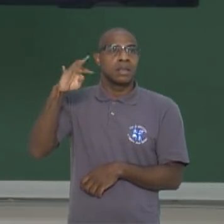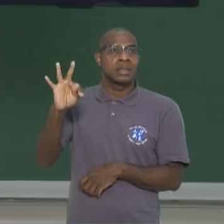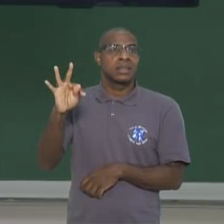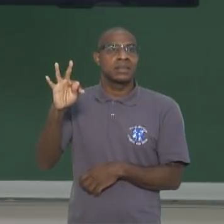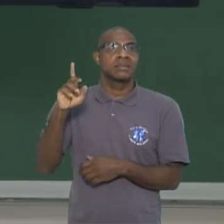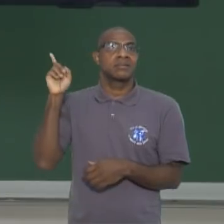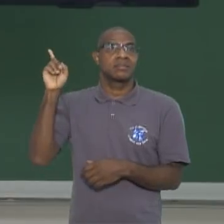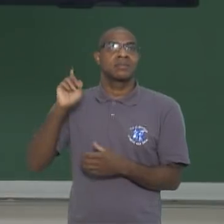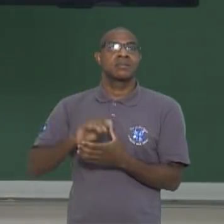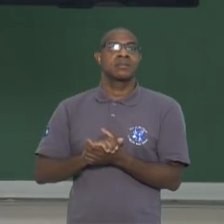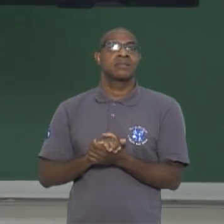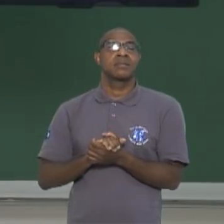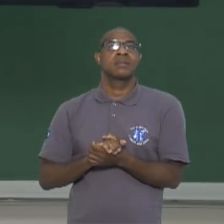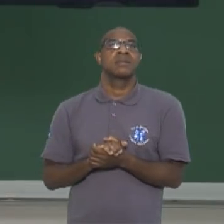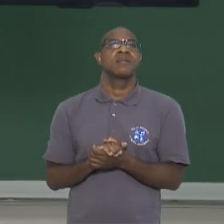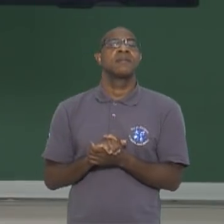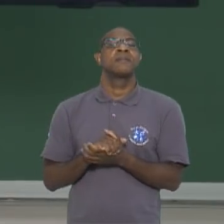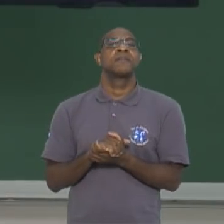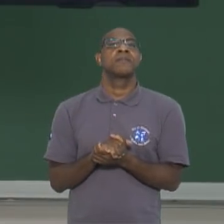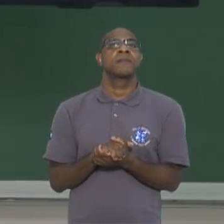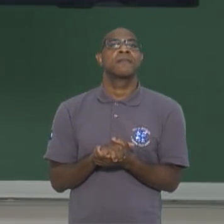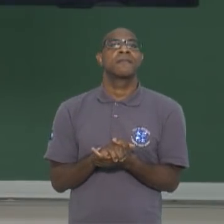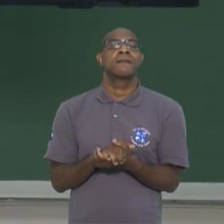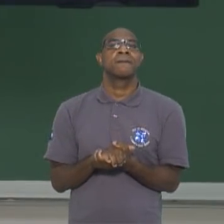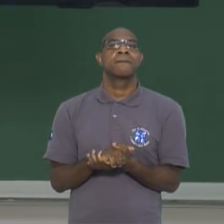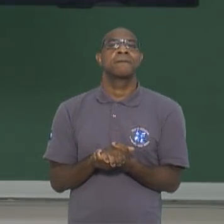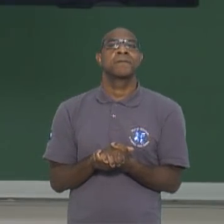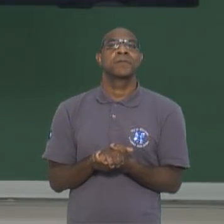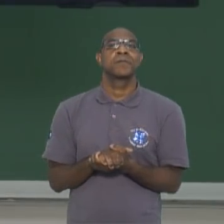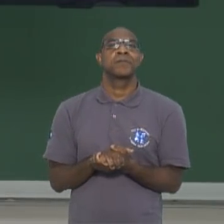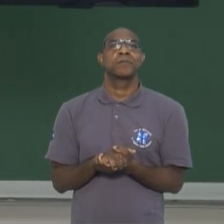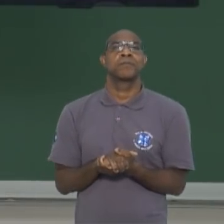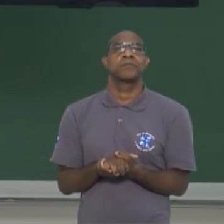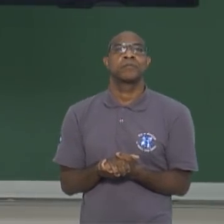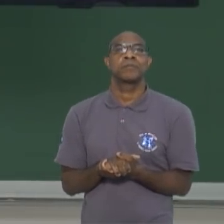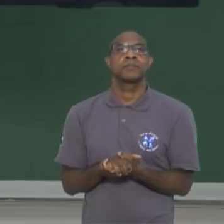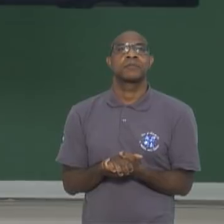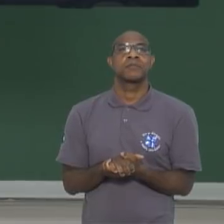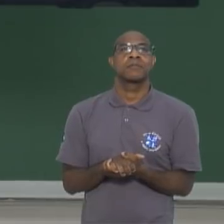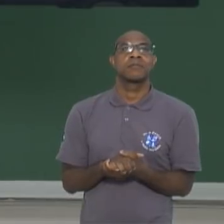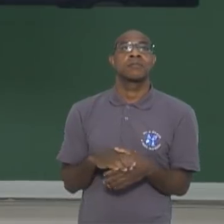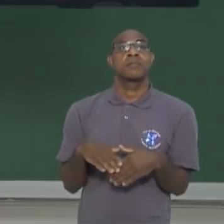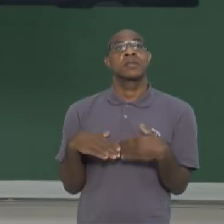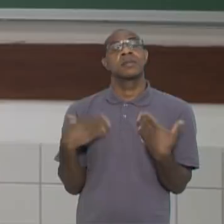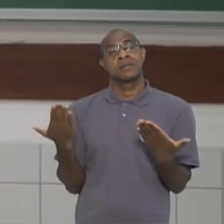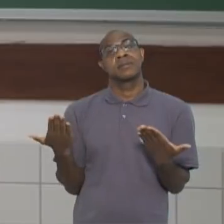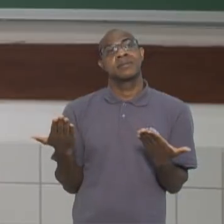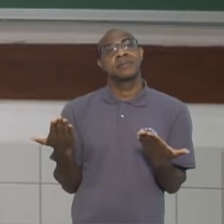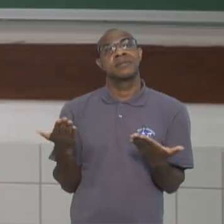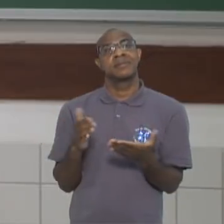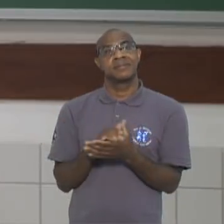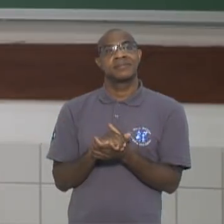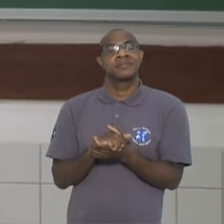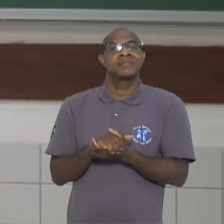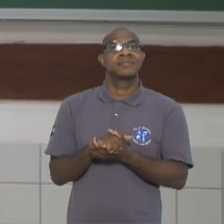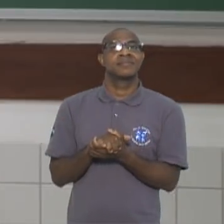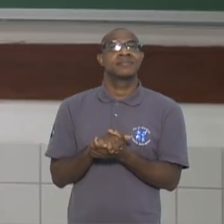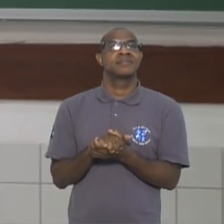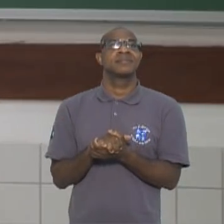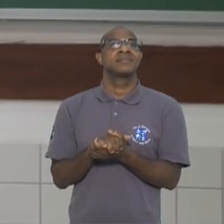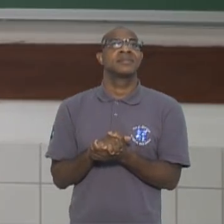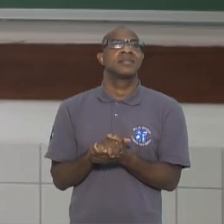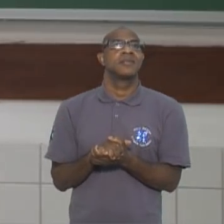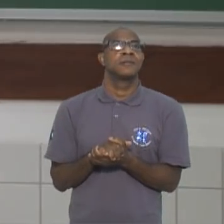XV, XVI, né? Fim do século XV, início do século XVI. Tá? Então é claro, bem posterior ao momento em